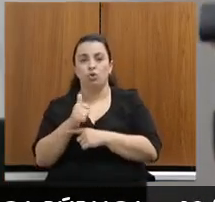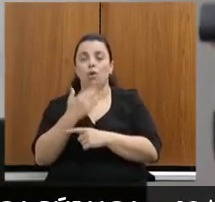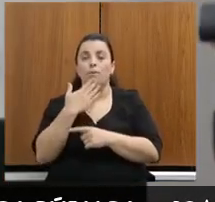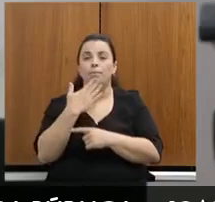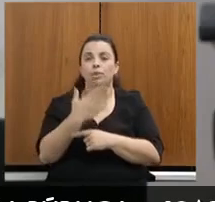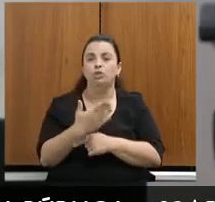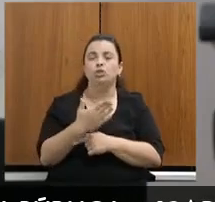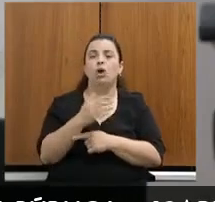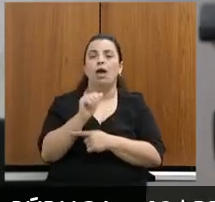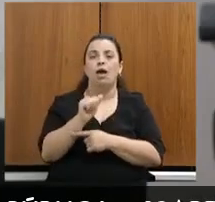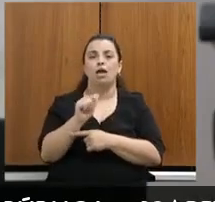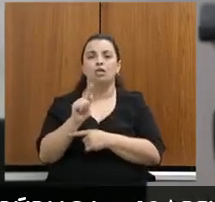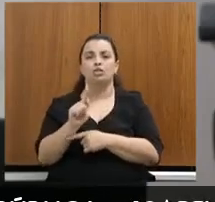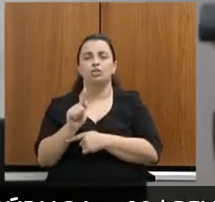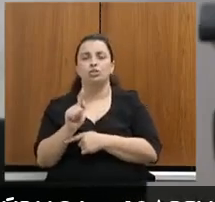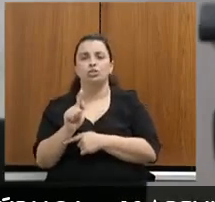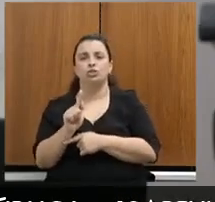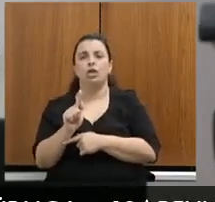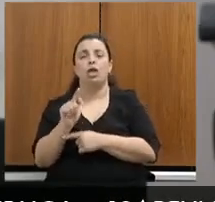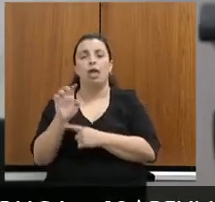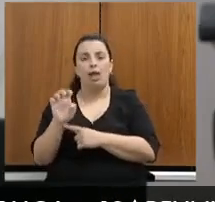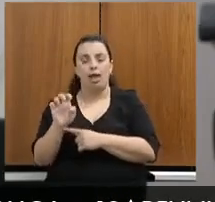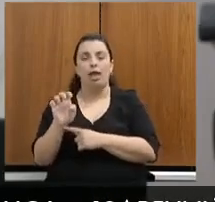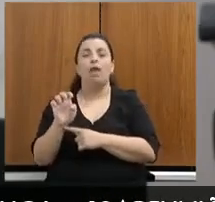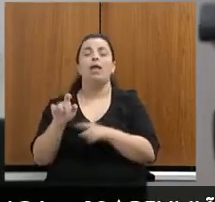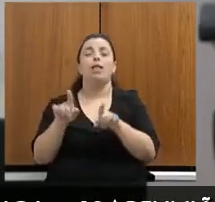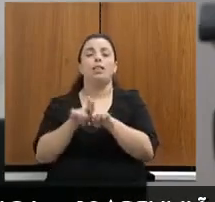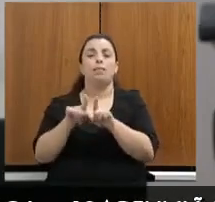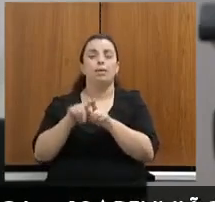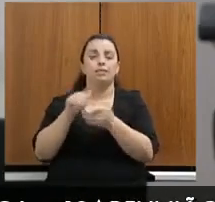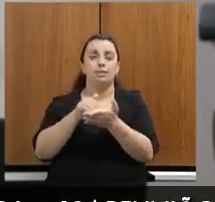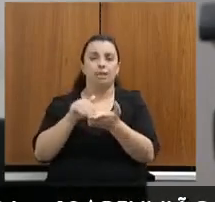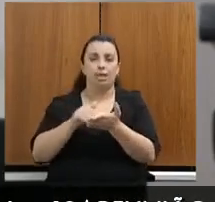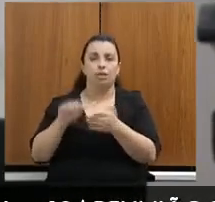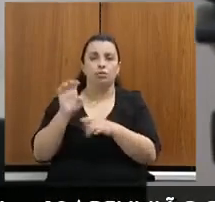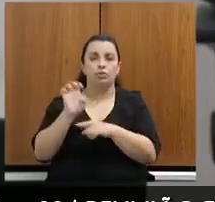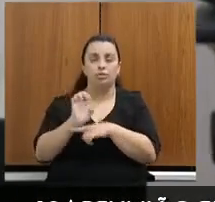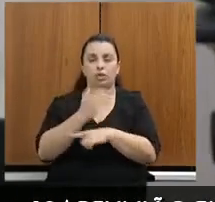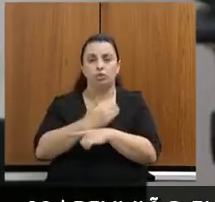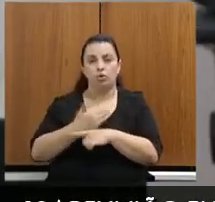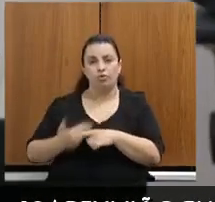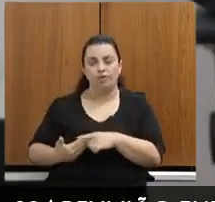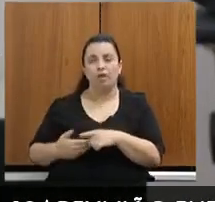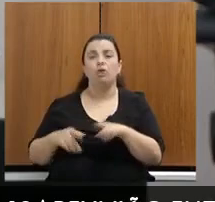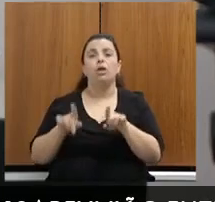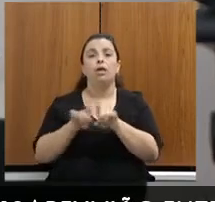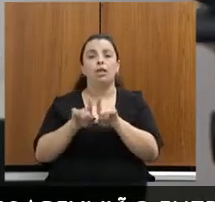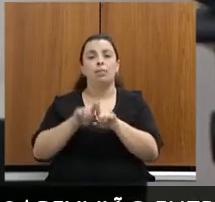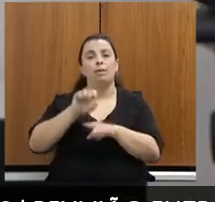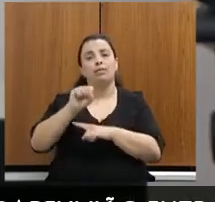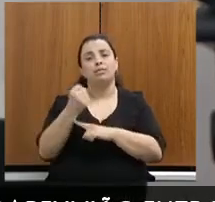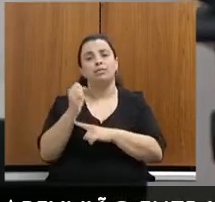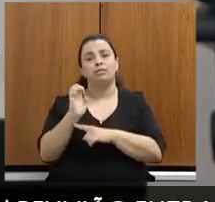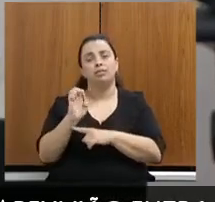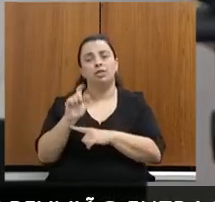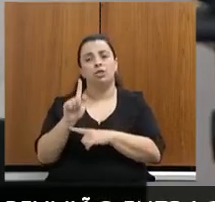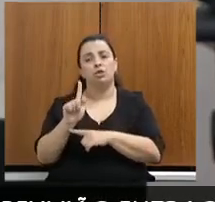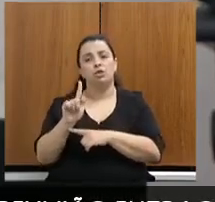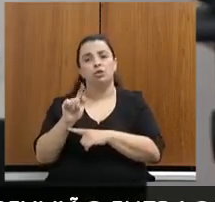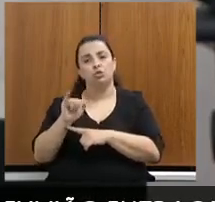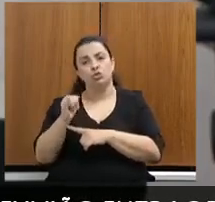caminhada advocacia-geral do Estado EA Secretaria de Estado de governo e também obviamente a sejusp pedindo providências para que